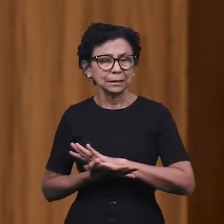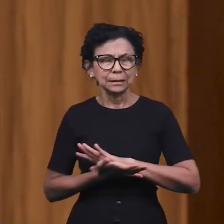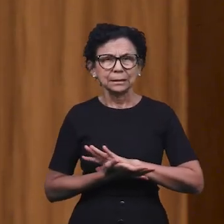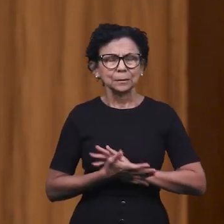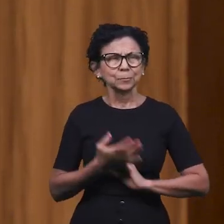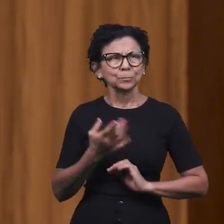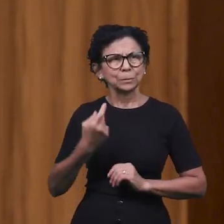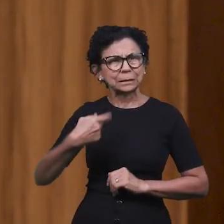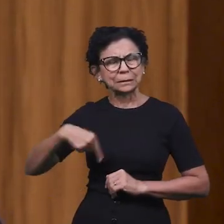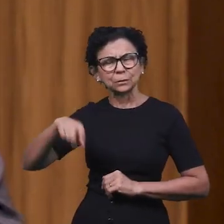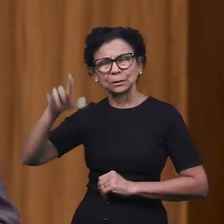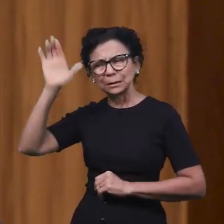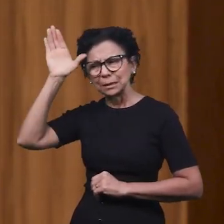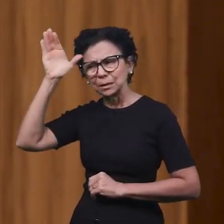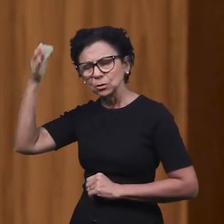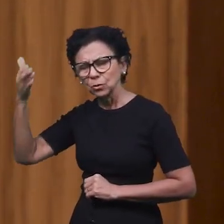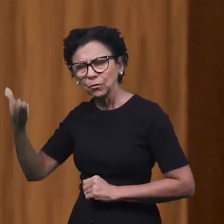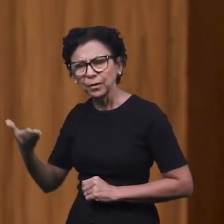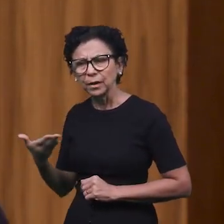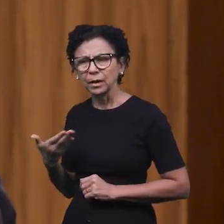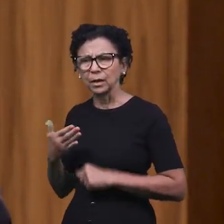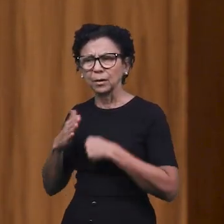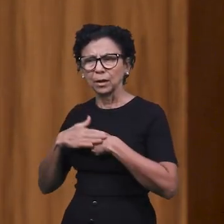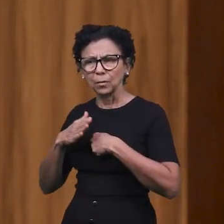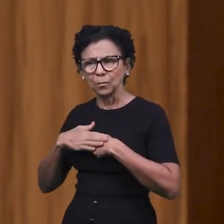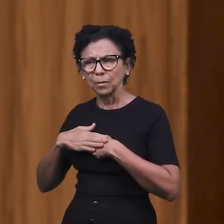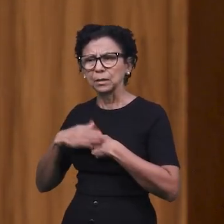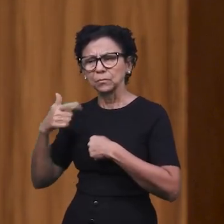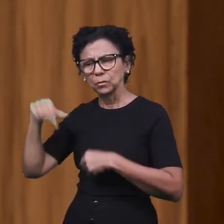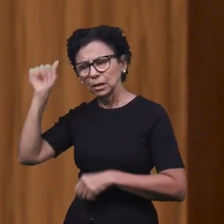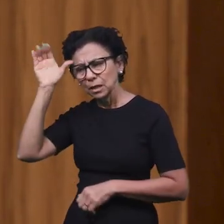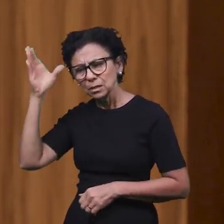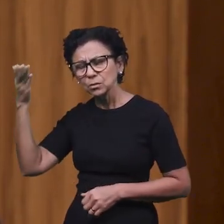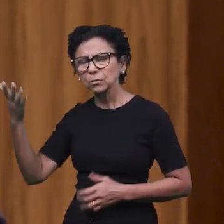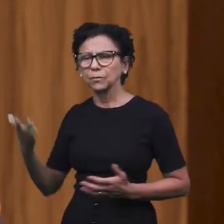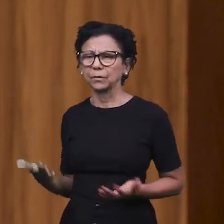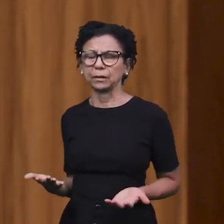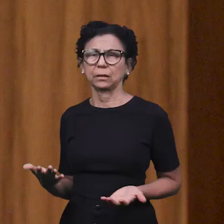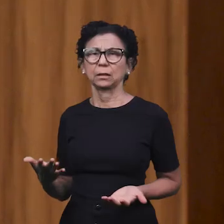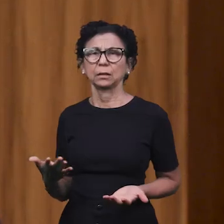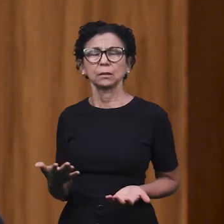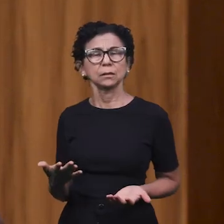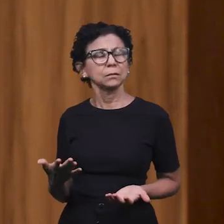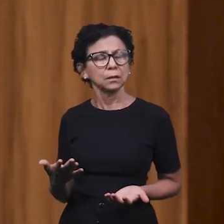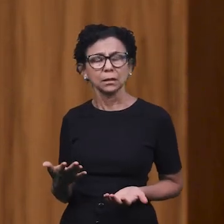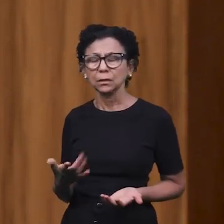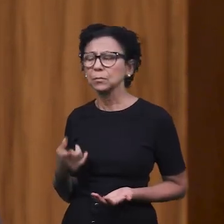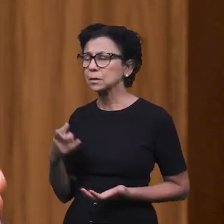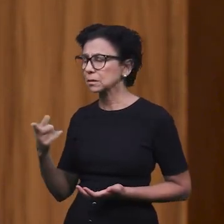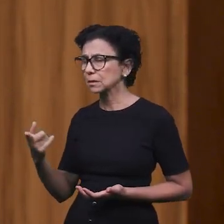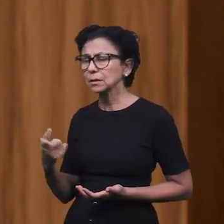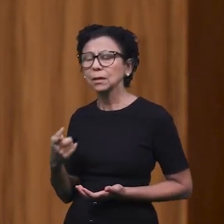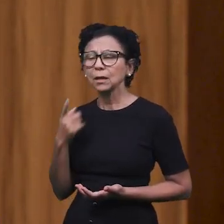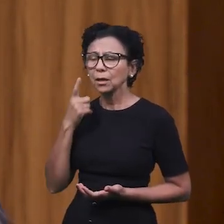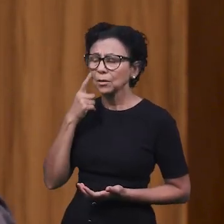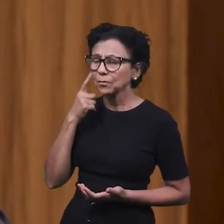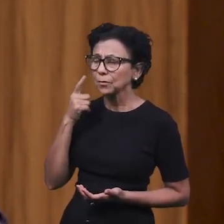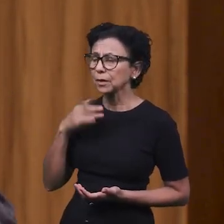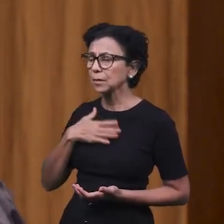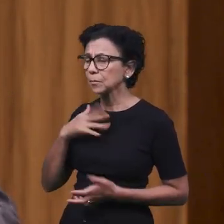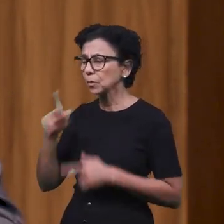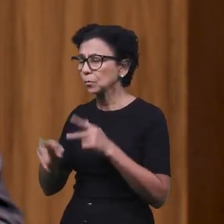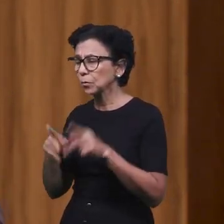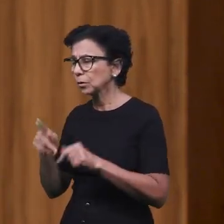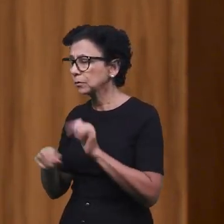lá resolver. Certo. Ele falou, olha, eu enxerguei isso e eu preciso ir lá cuidar da situação da cidade, do meu povo, eu